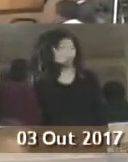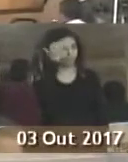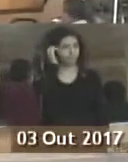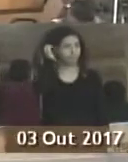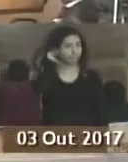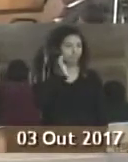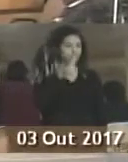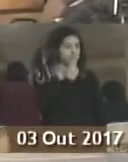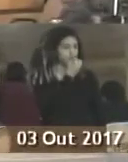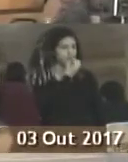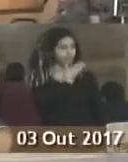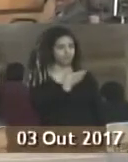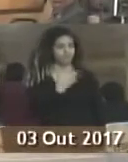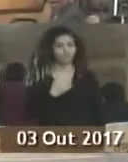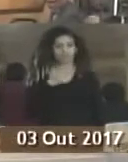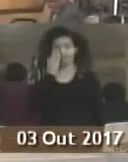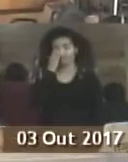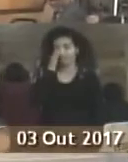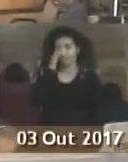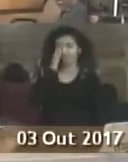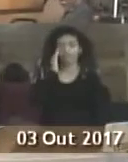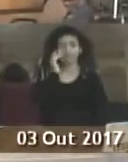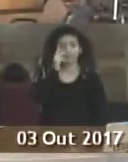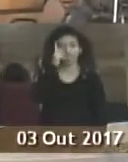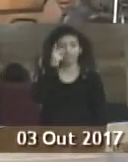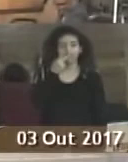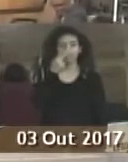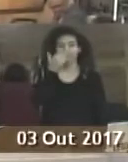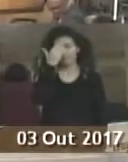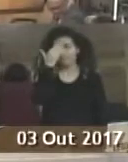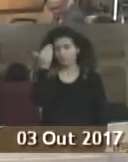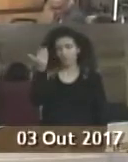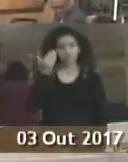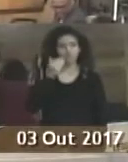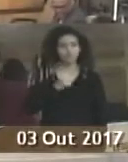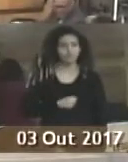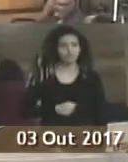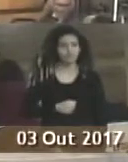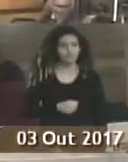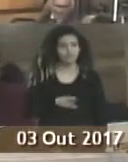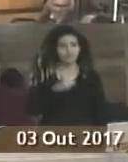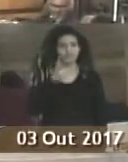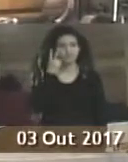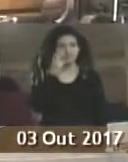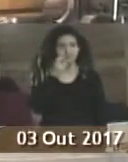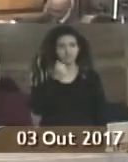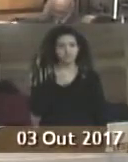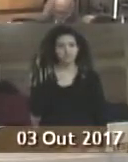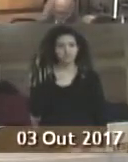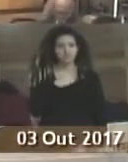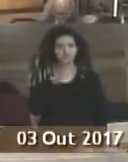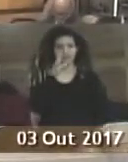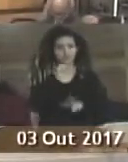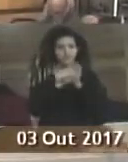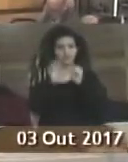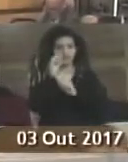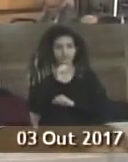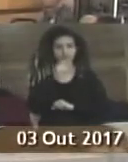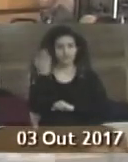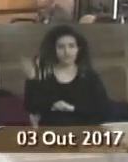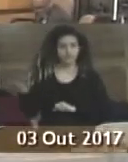falando muito bem. Olha, vou te falar um negócio. Obrigado, minha nobre vereadora. Eu estou aprendendo com vocês.